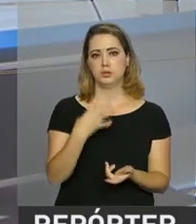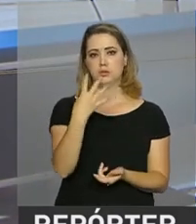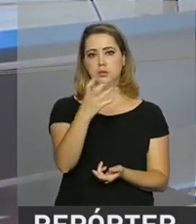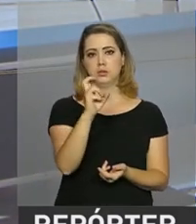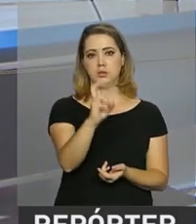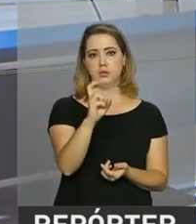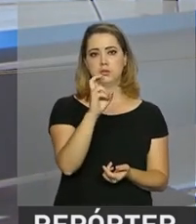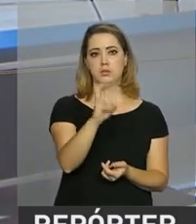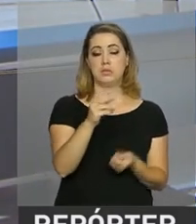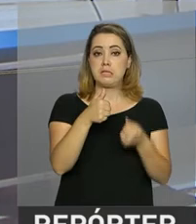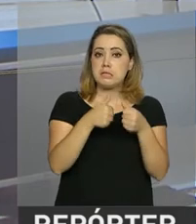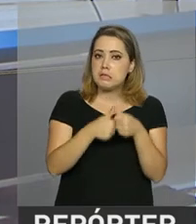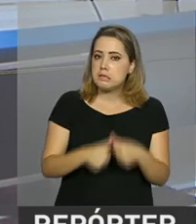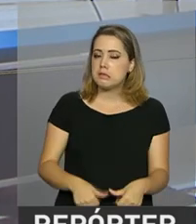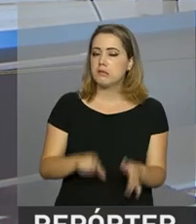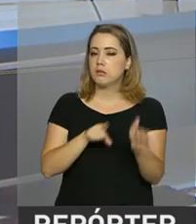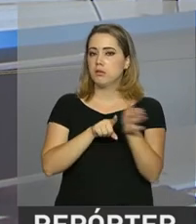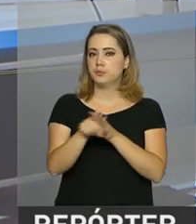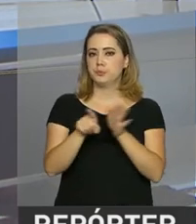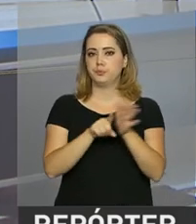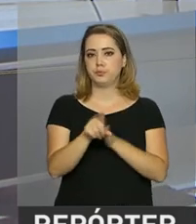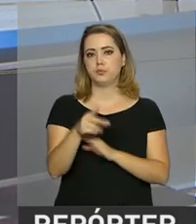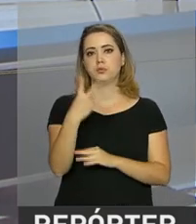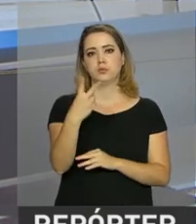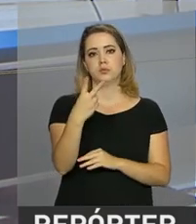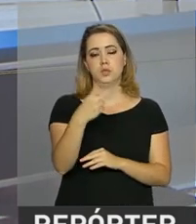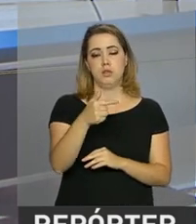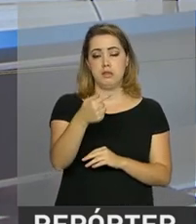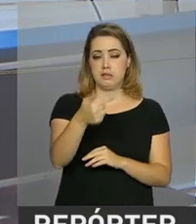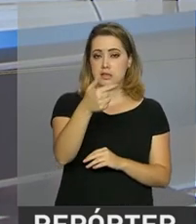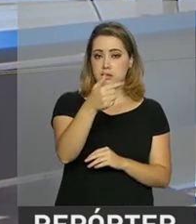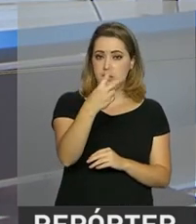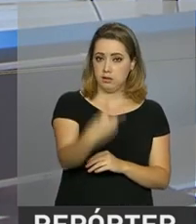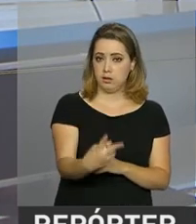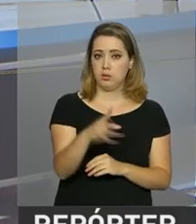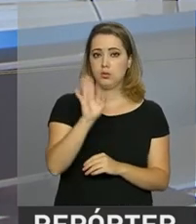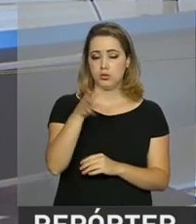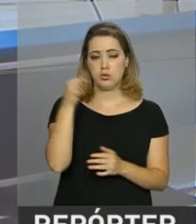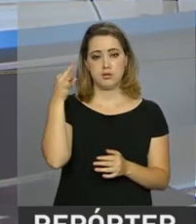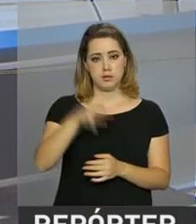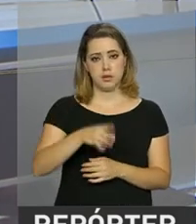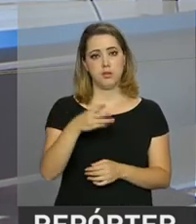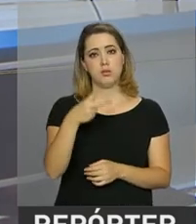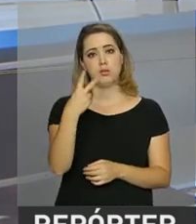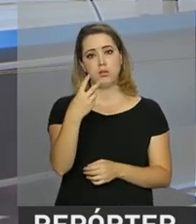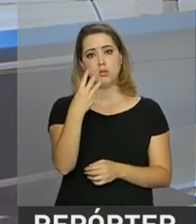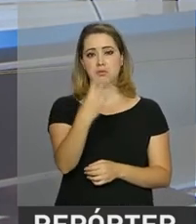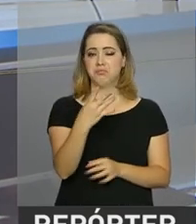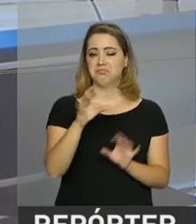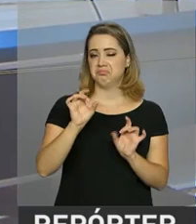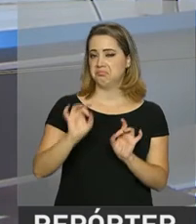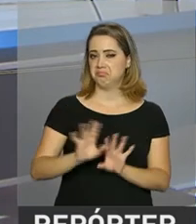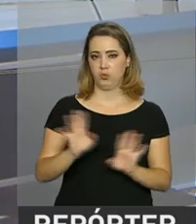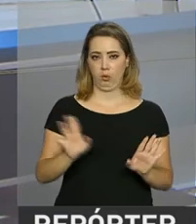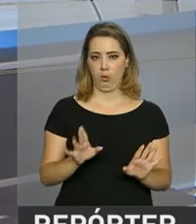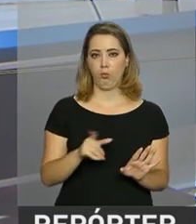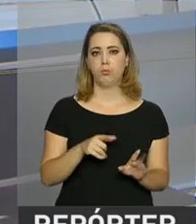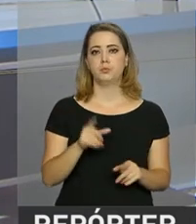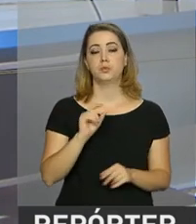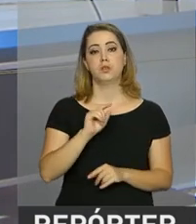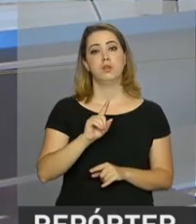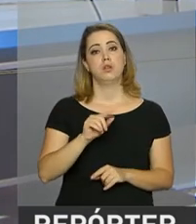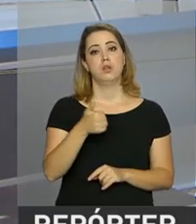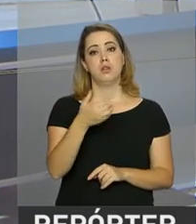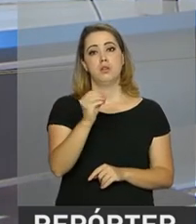e cinco permanecem em investigação 72 foram confirmados e 23 descartados das 105